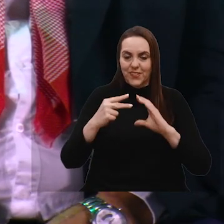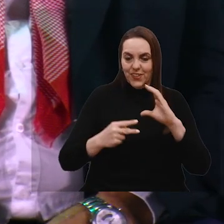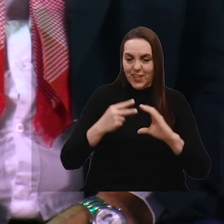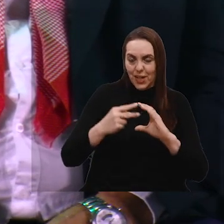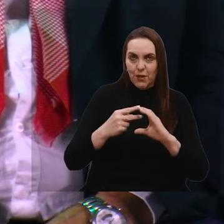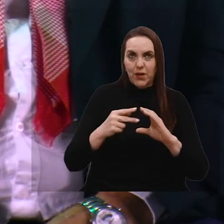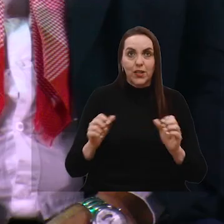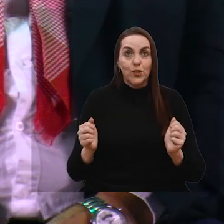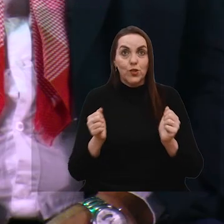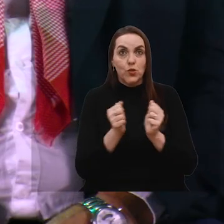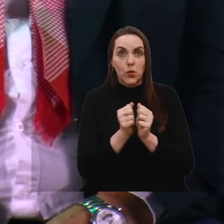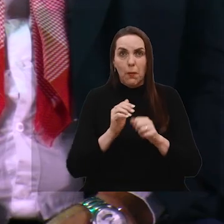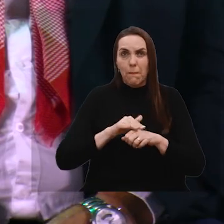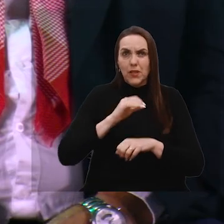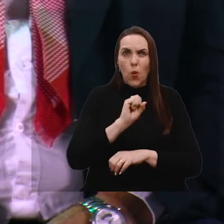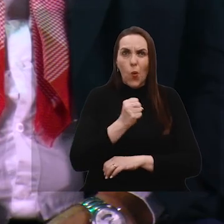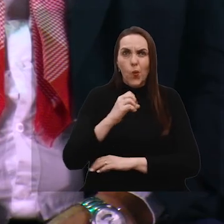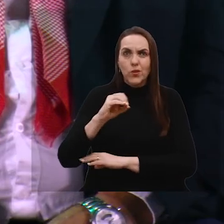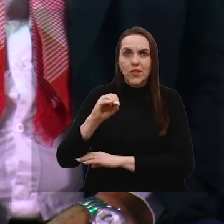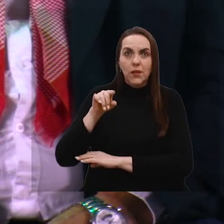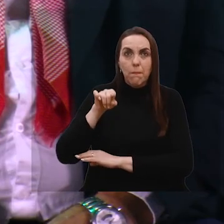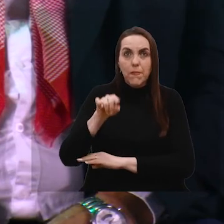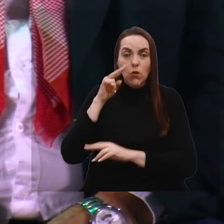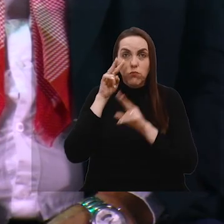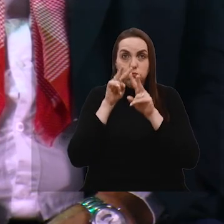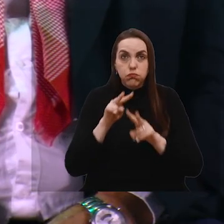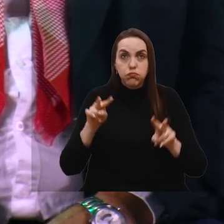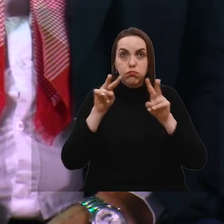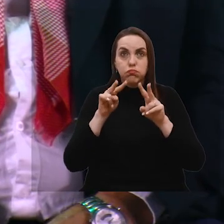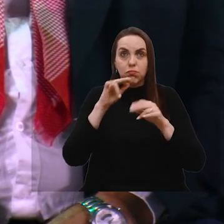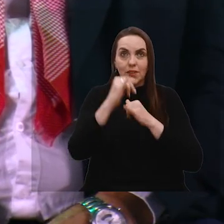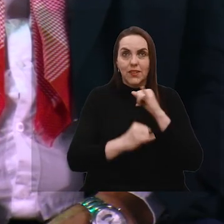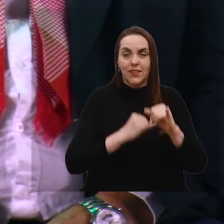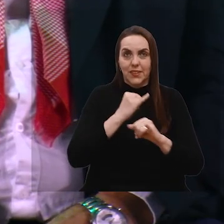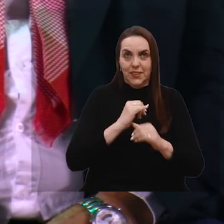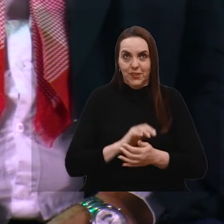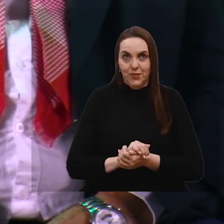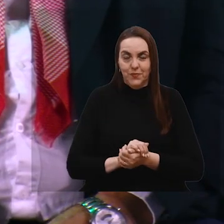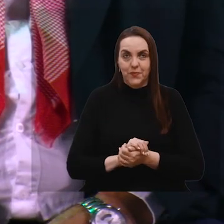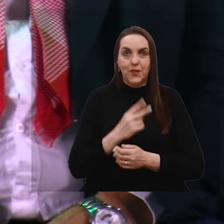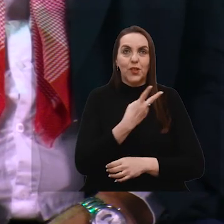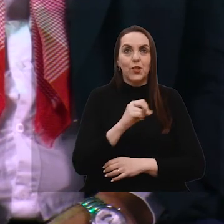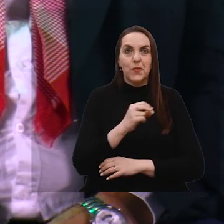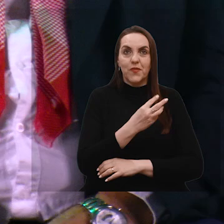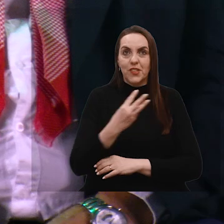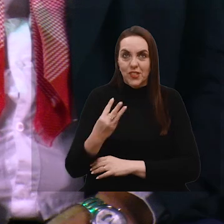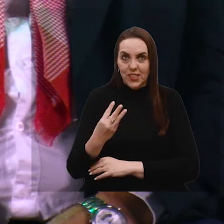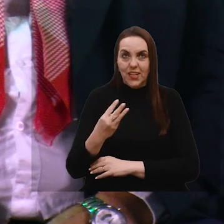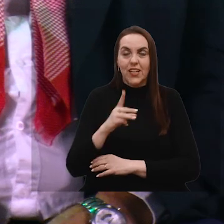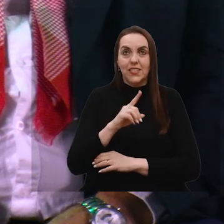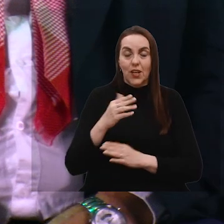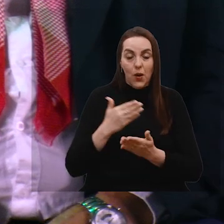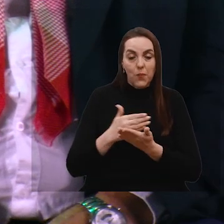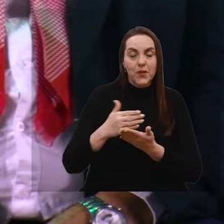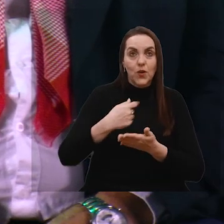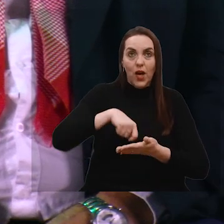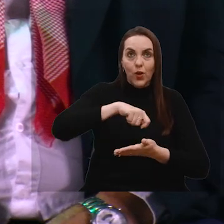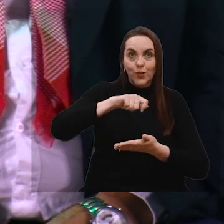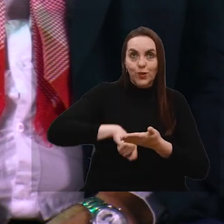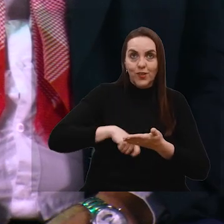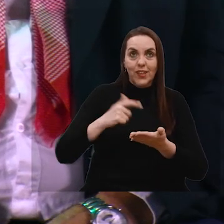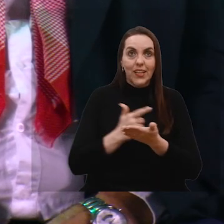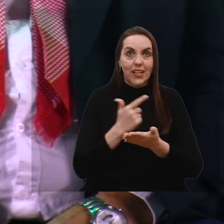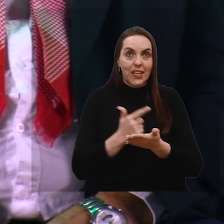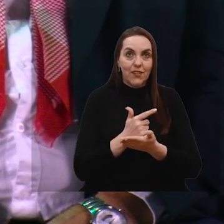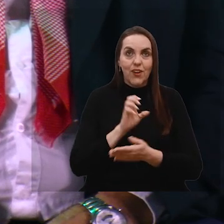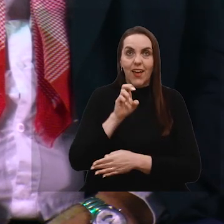programação da TV Câmara, e Causos e Gaitas que juntas somam mais de 800 mil visualizações na internet. Em 2023